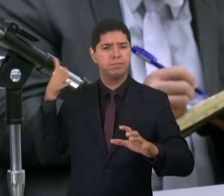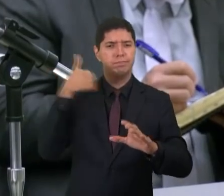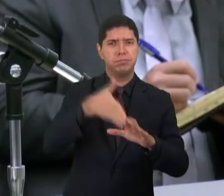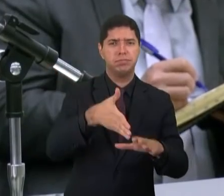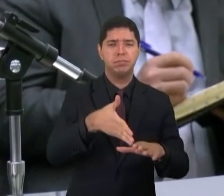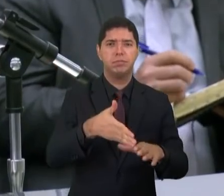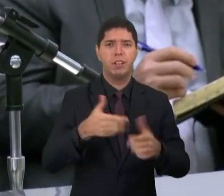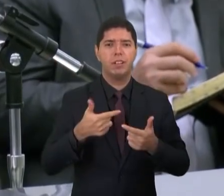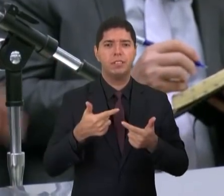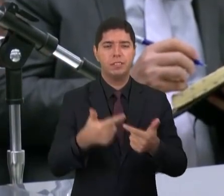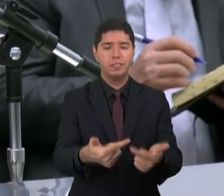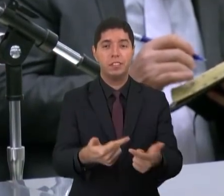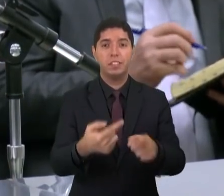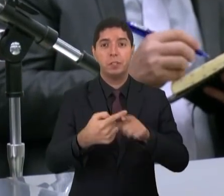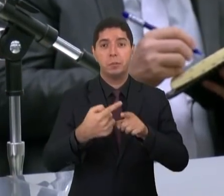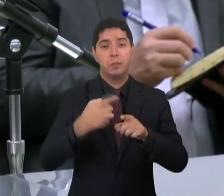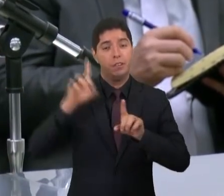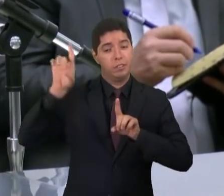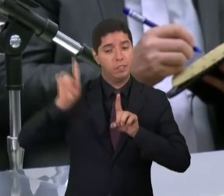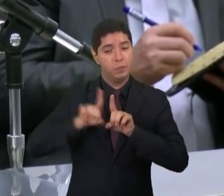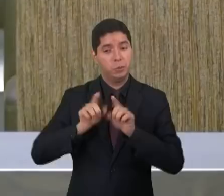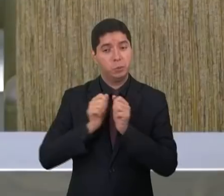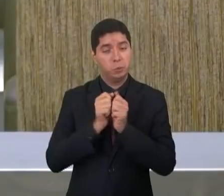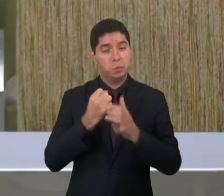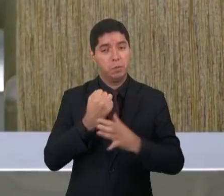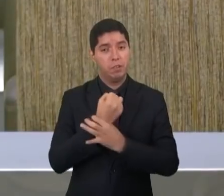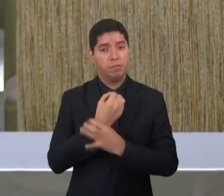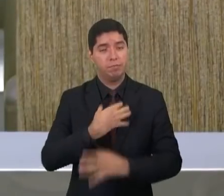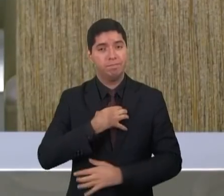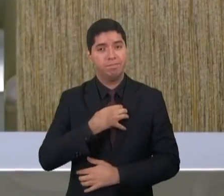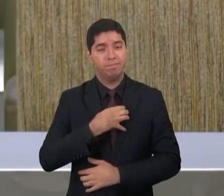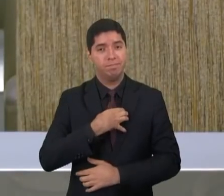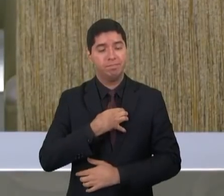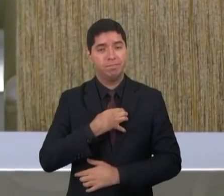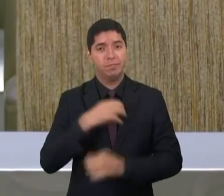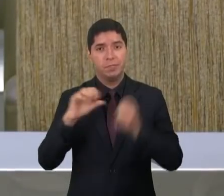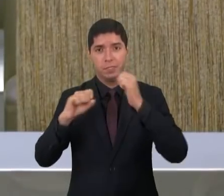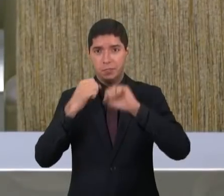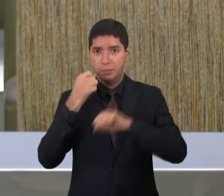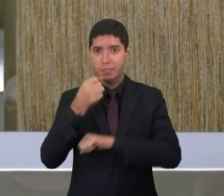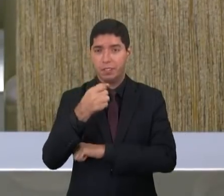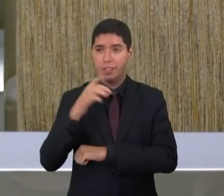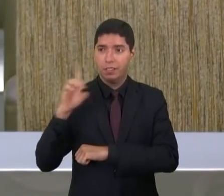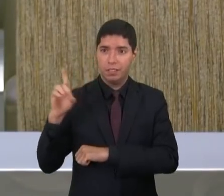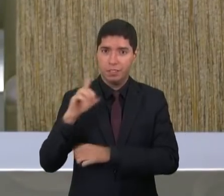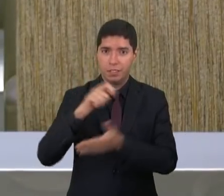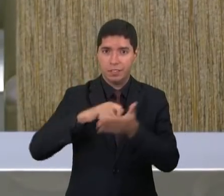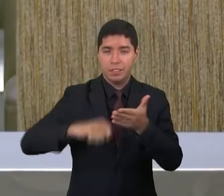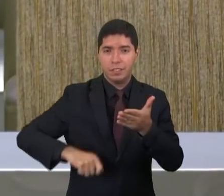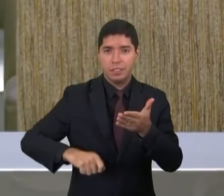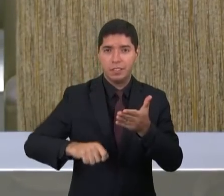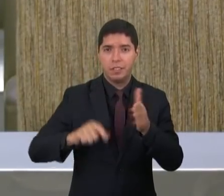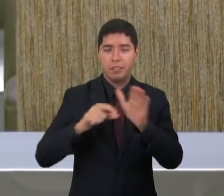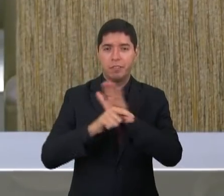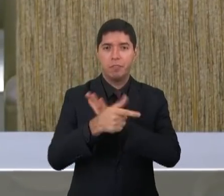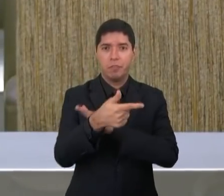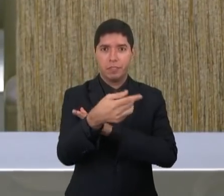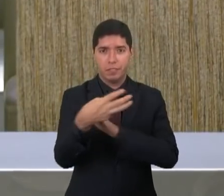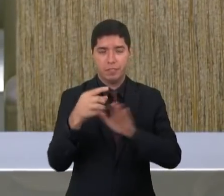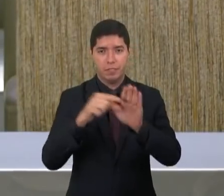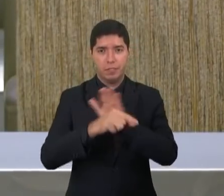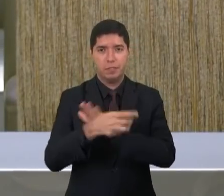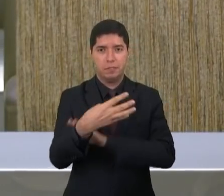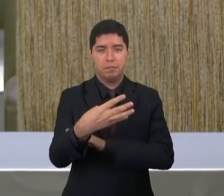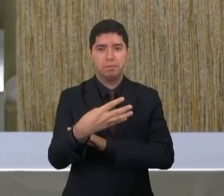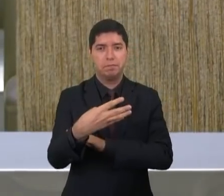do meu lado me faz estar seguro. Salmista Davi, no Salmo 23, e o verso 4, ele disse: ainda que eu